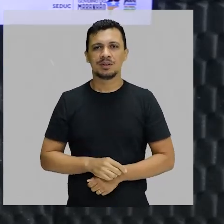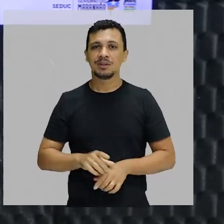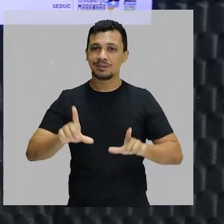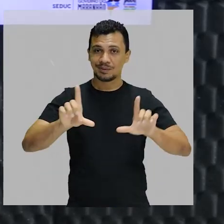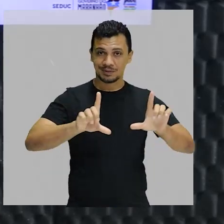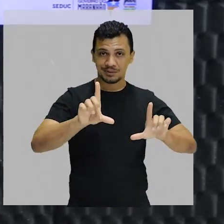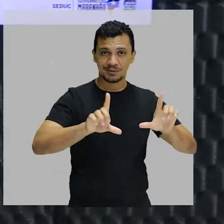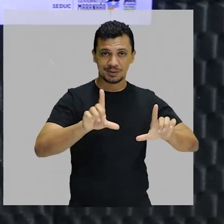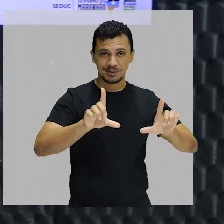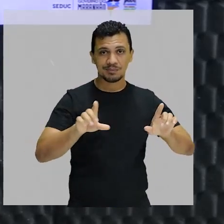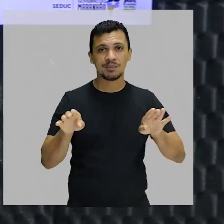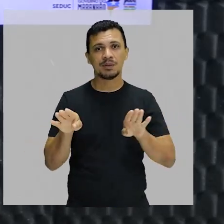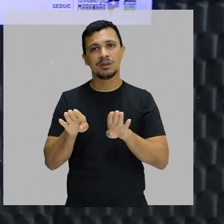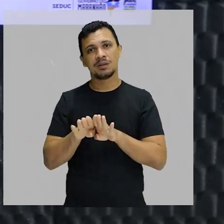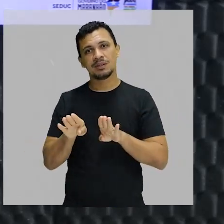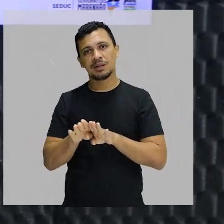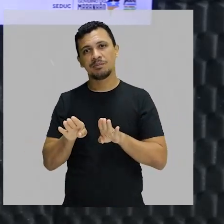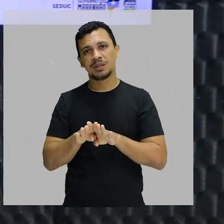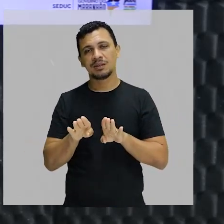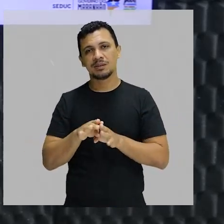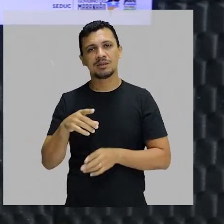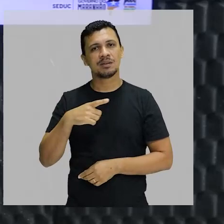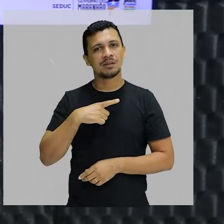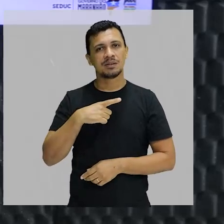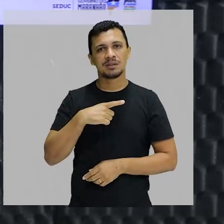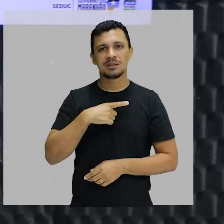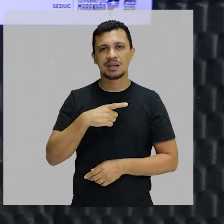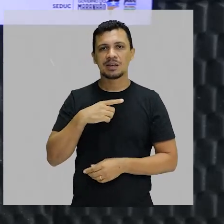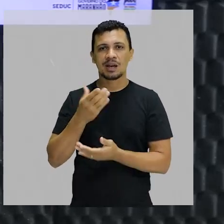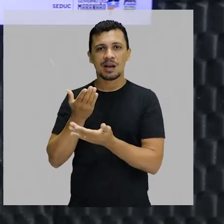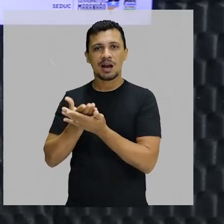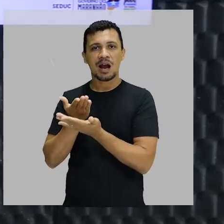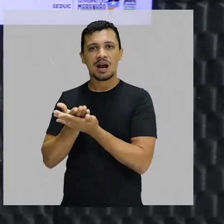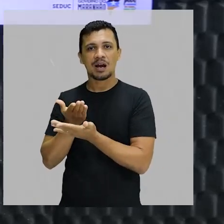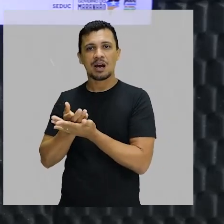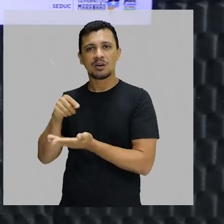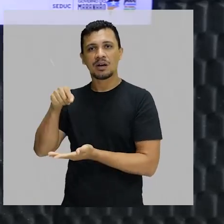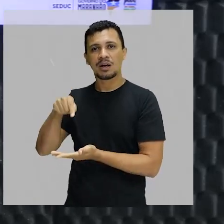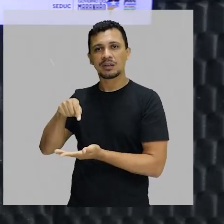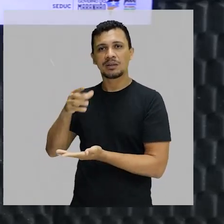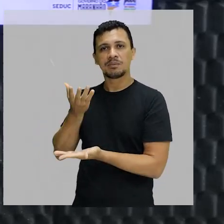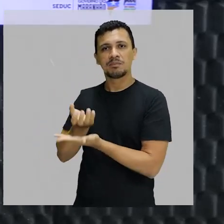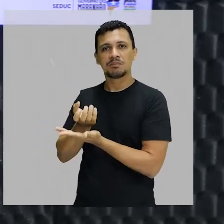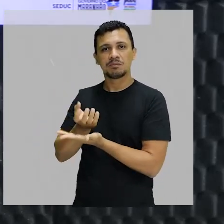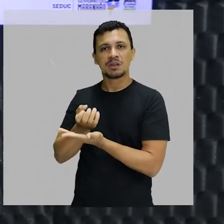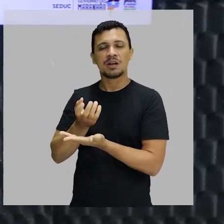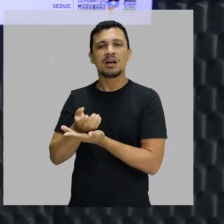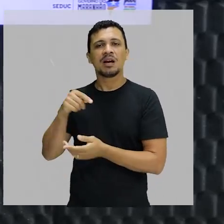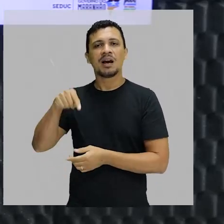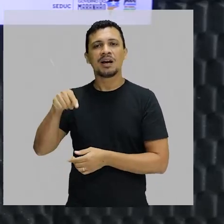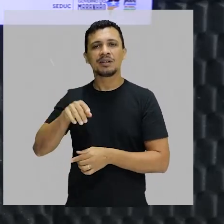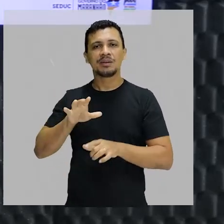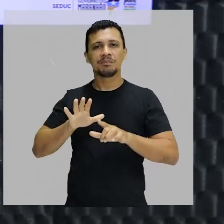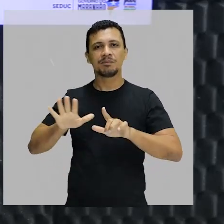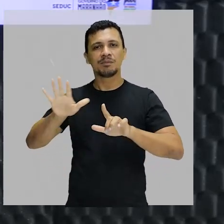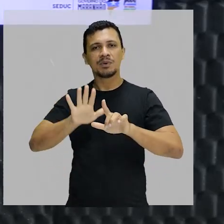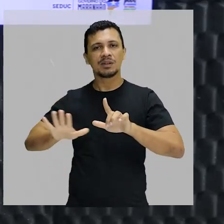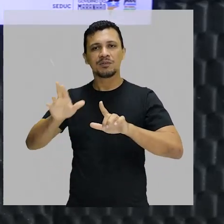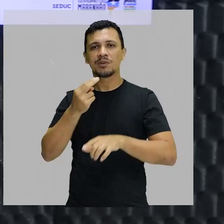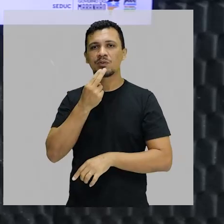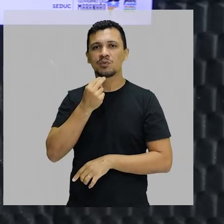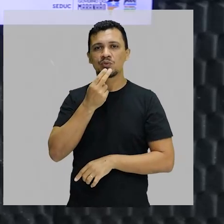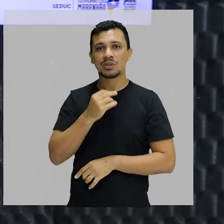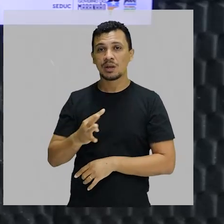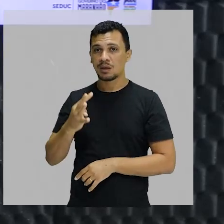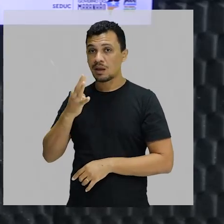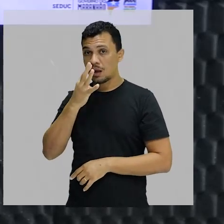eu todo o tempo estou falando para vocês, nós temos, as aulas ficam gravadas lá na plataforma Gonçalves Dias, tá? Você assiste no